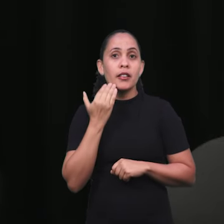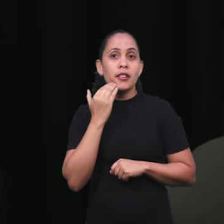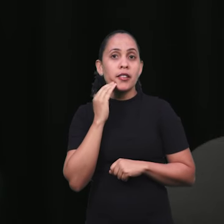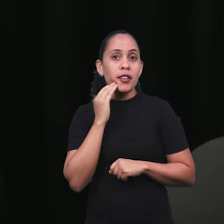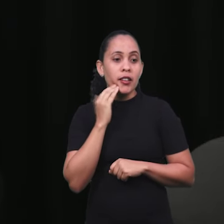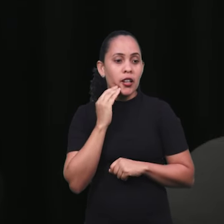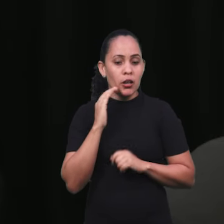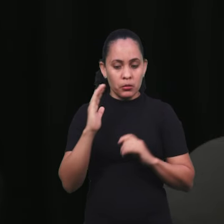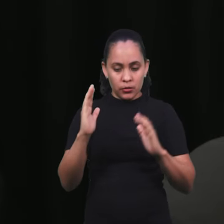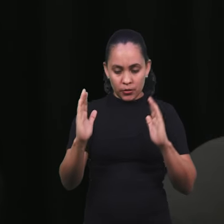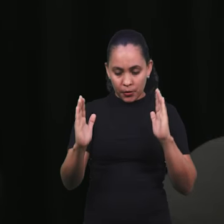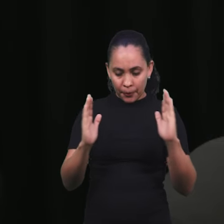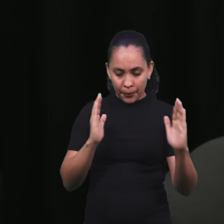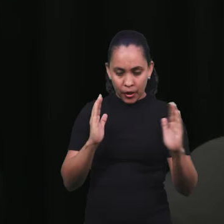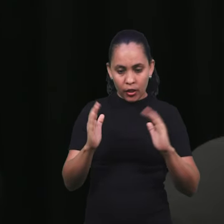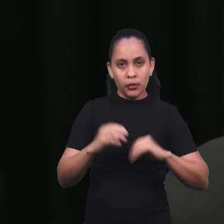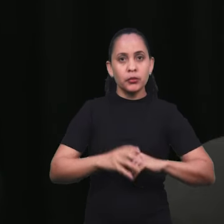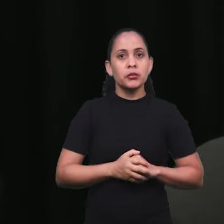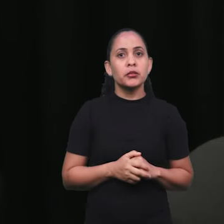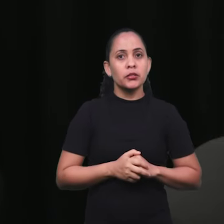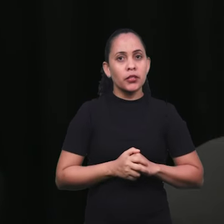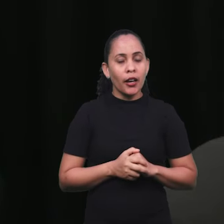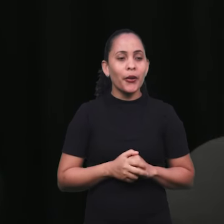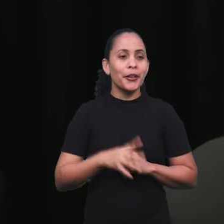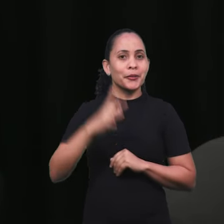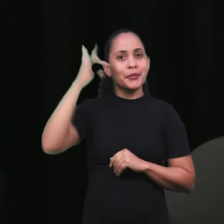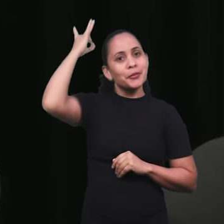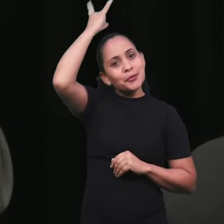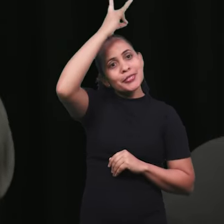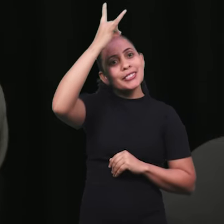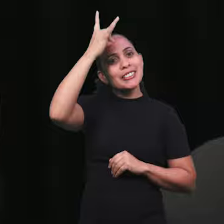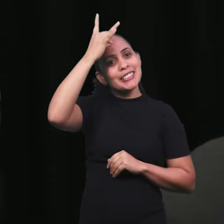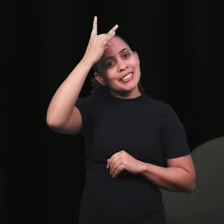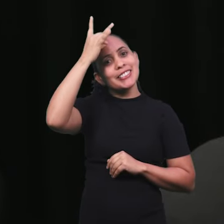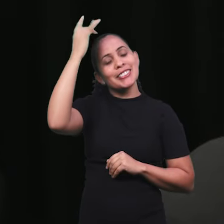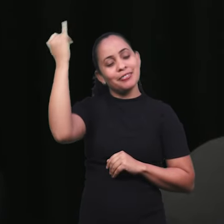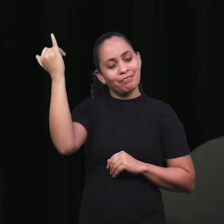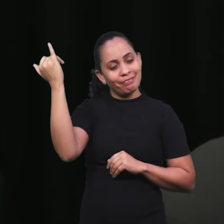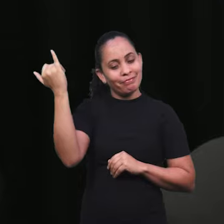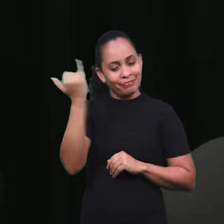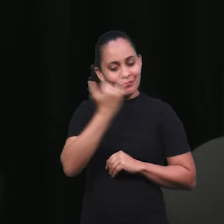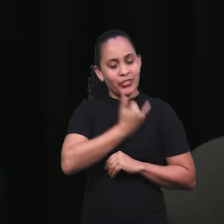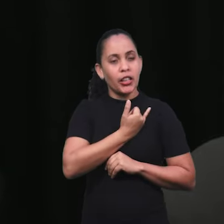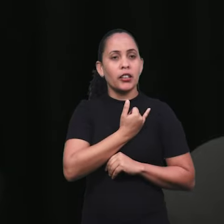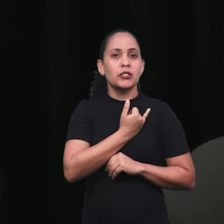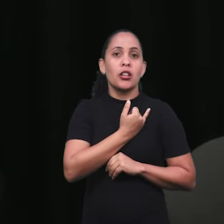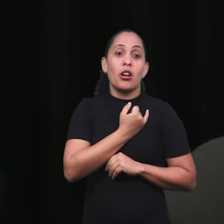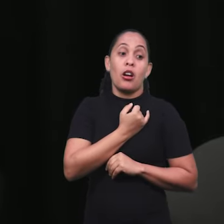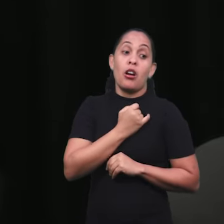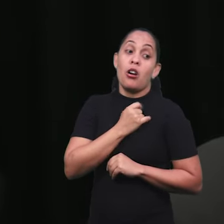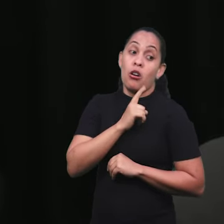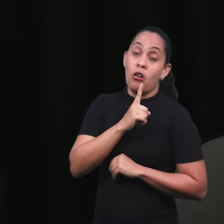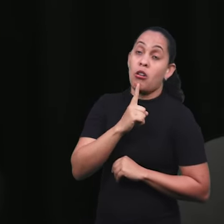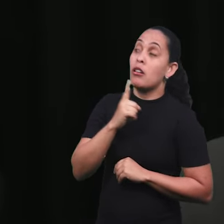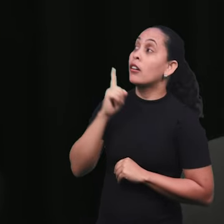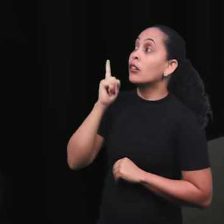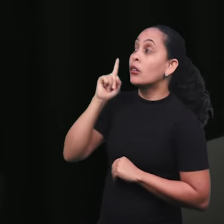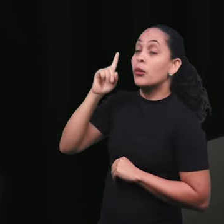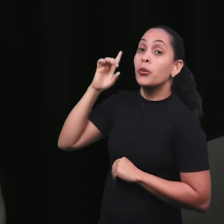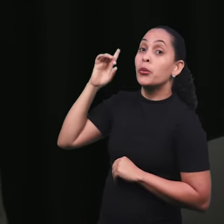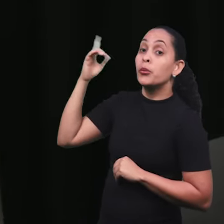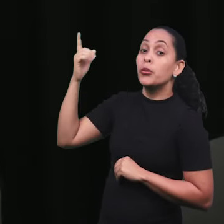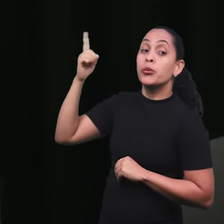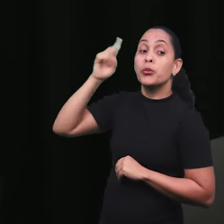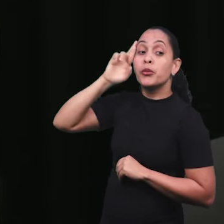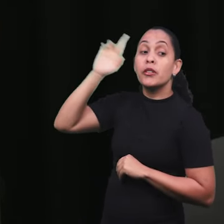tempo, desse tempo mortal, e entrou no tempo do Espírito. Fala, agora quem está chamando é o Senhor. Então